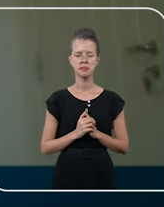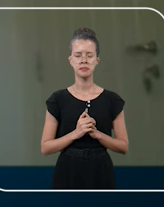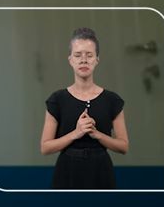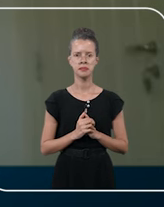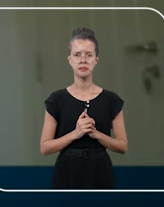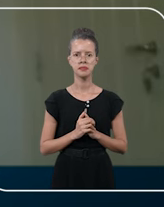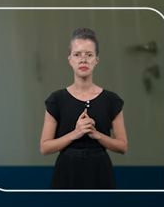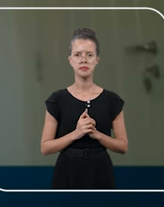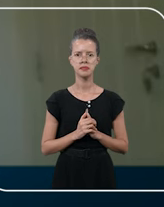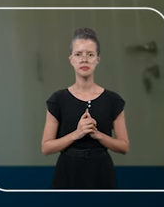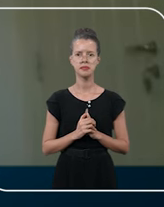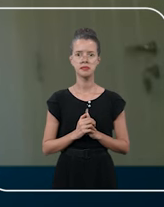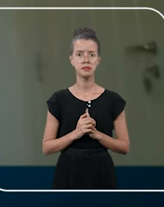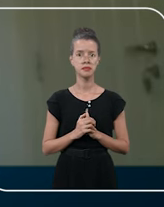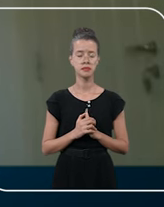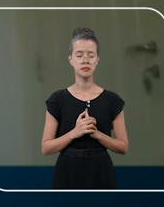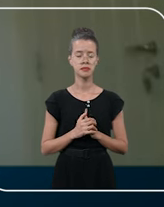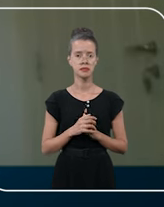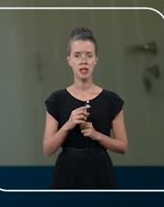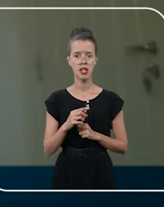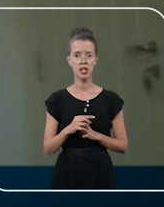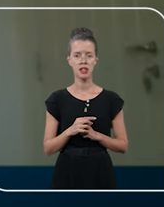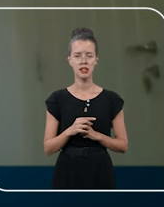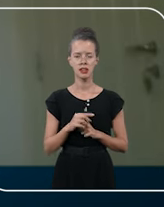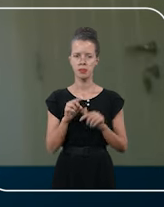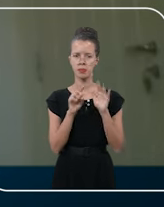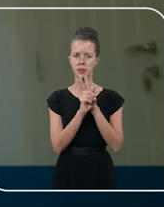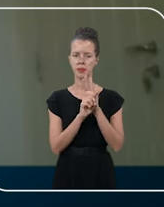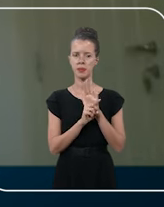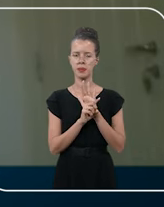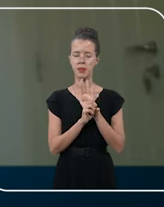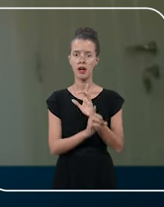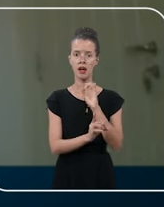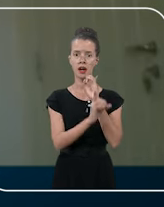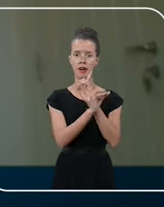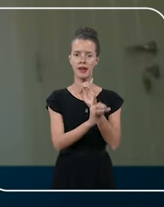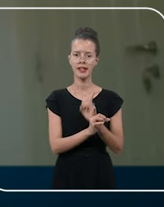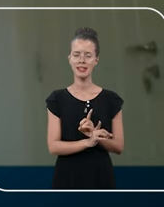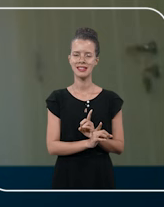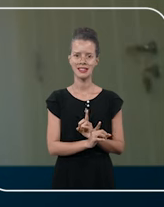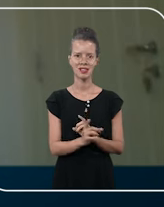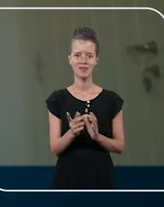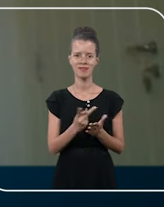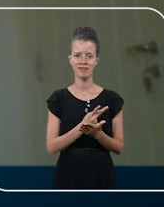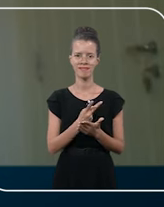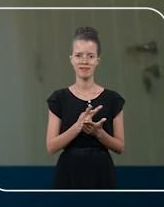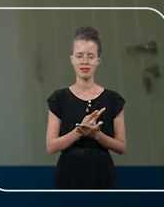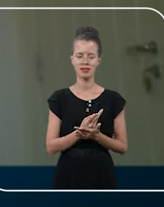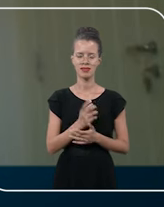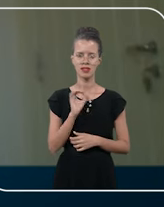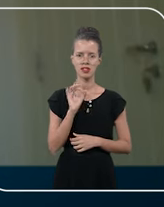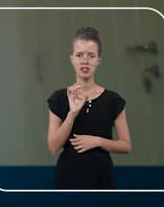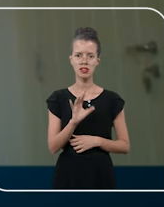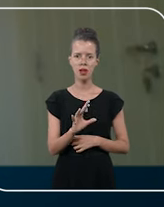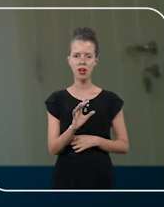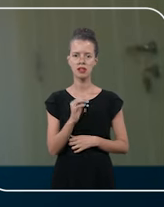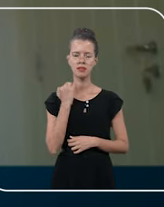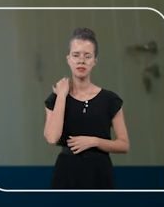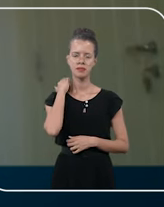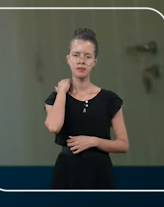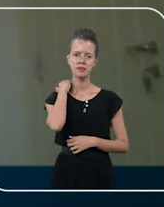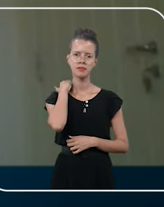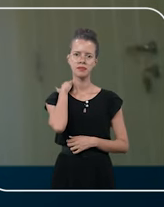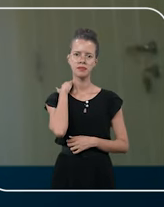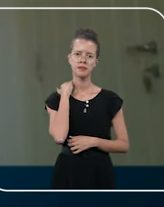O diagnóstico errado por si só, ele não gera, né? Se a gente for pensar, o